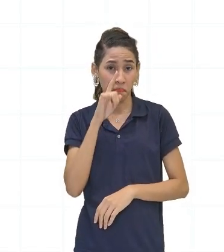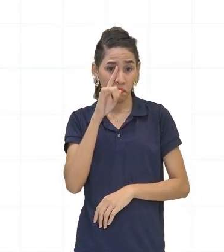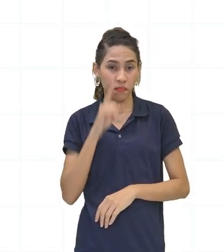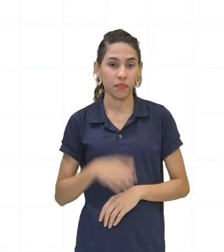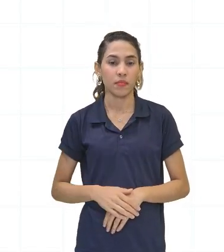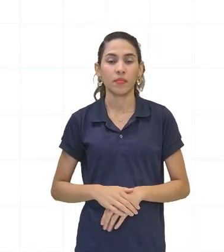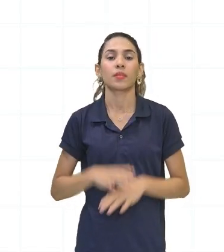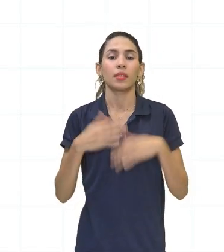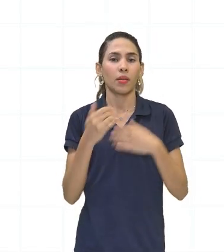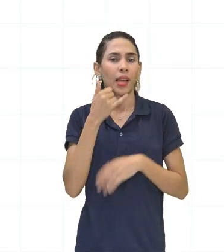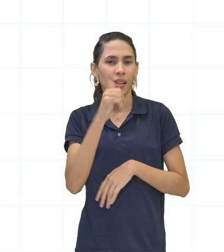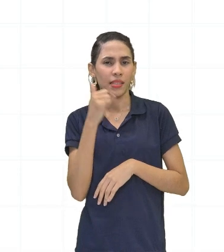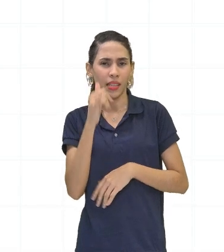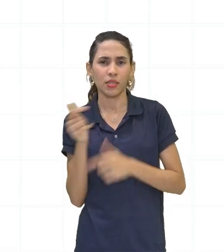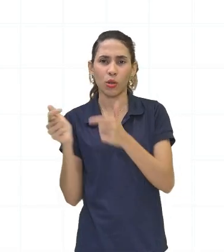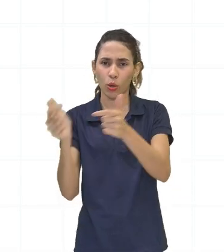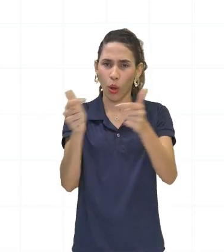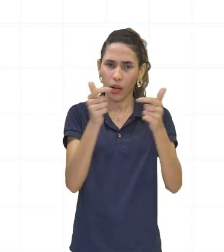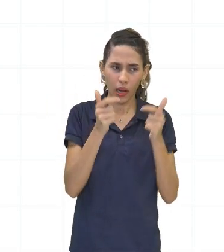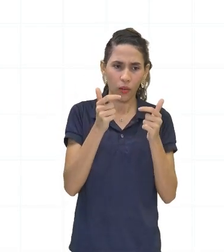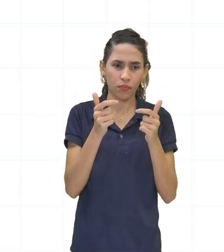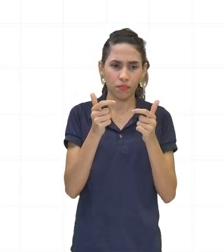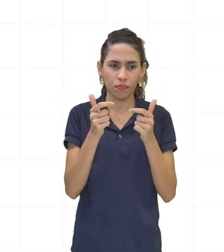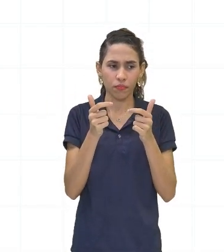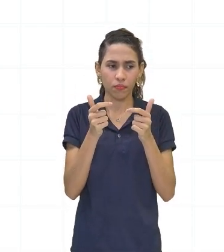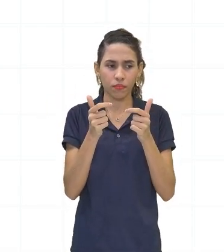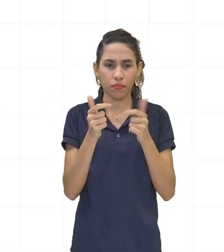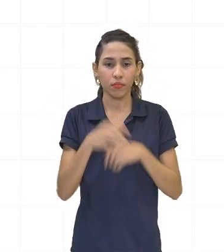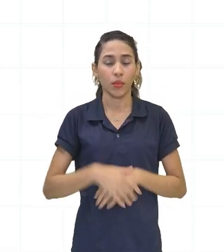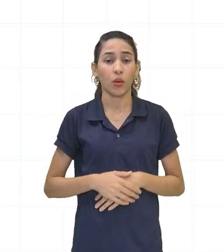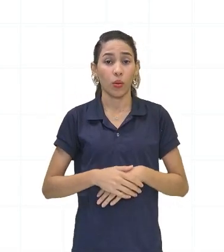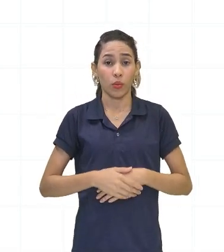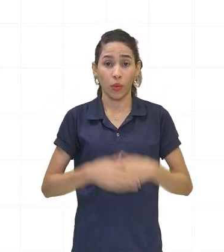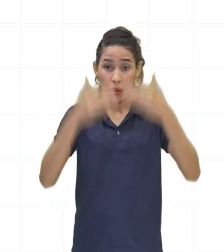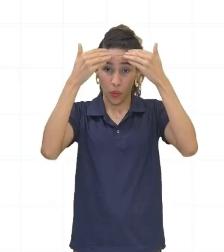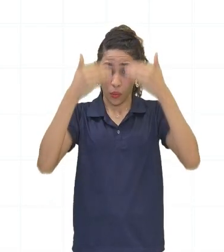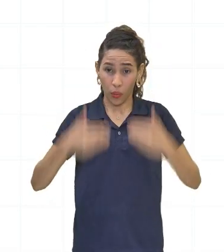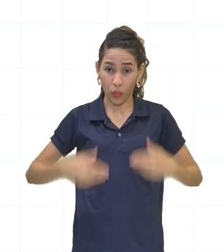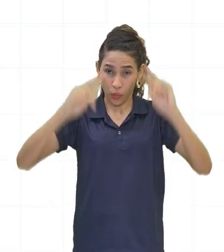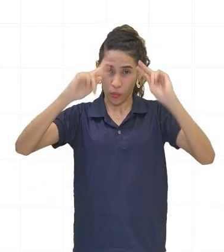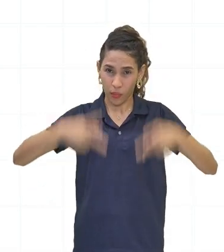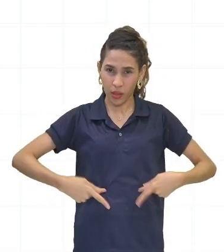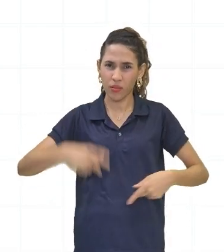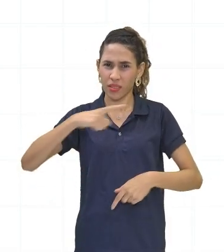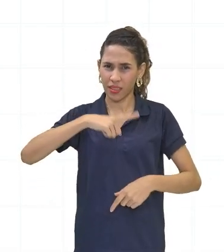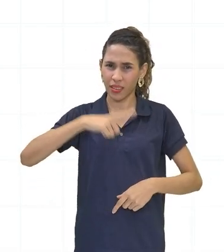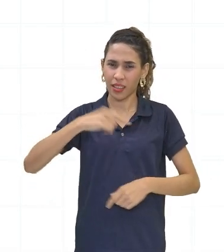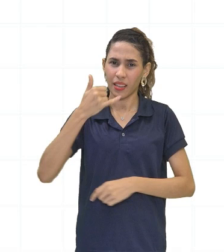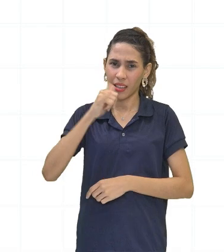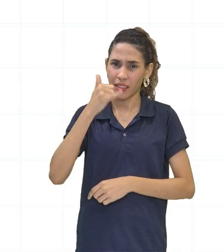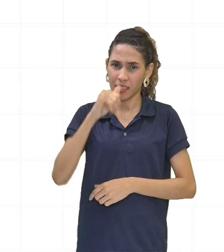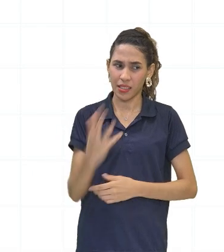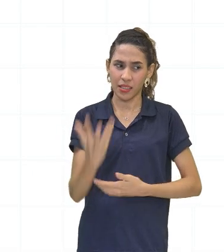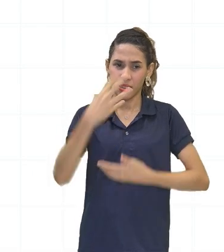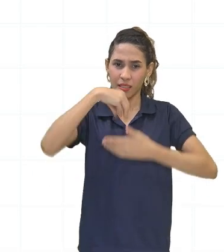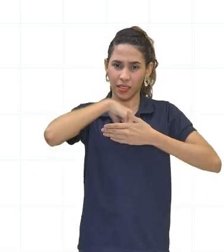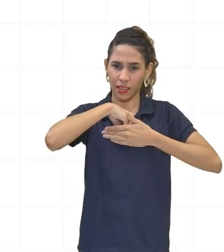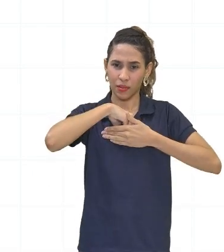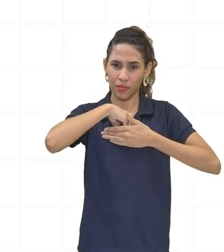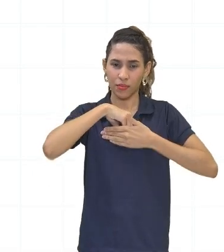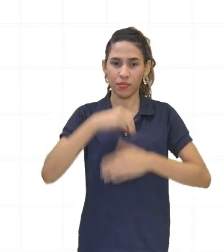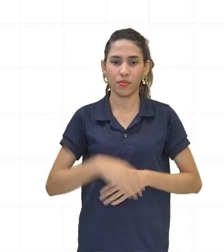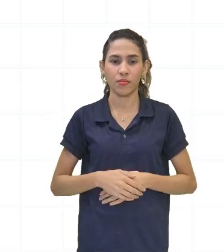conduz eletricidade? Você tem volt, watt ou ampere? Vejam como